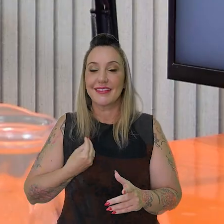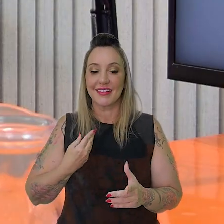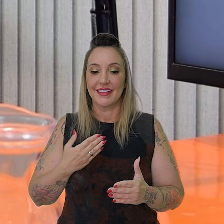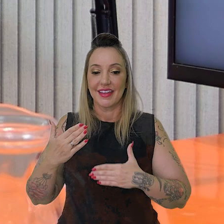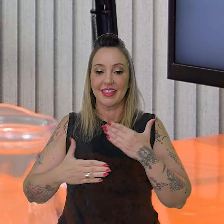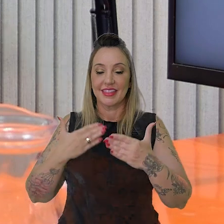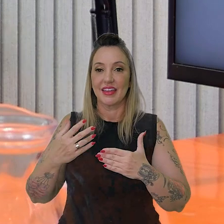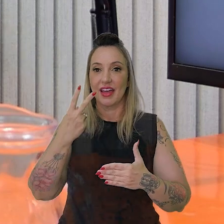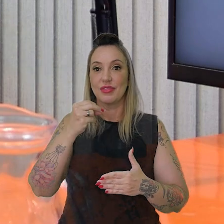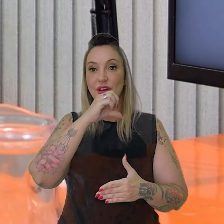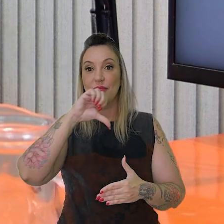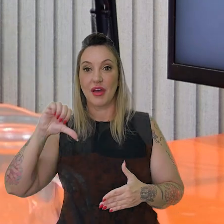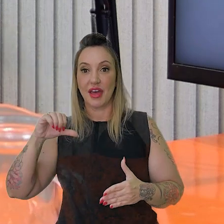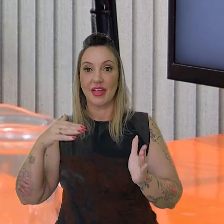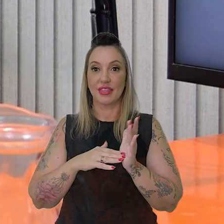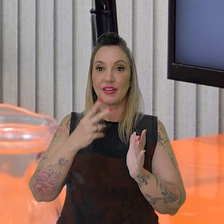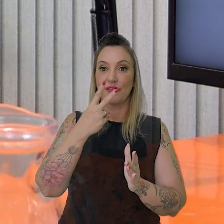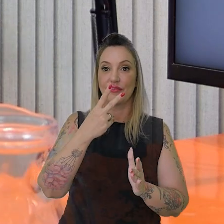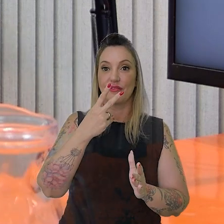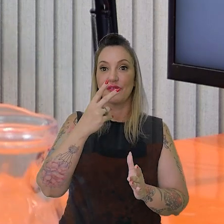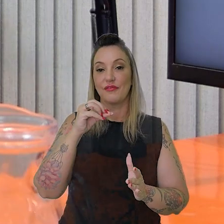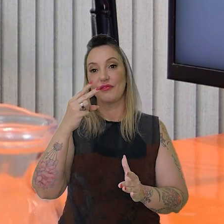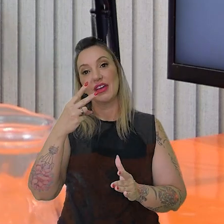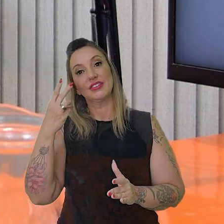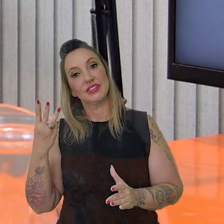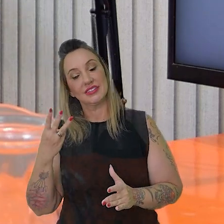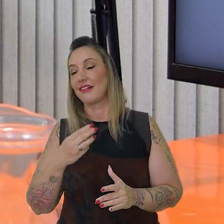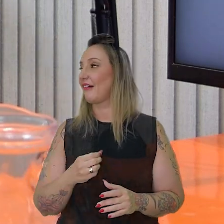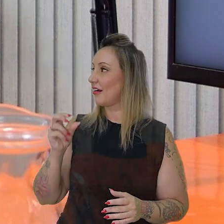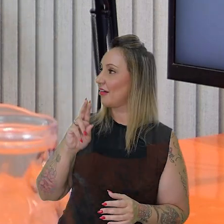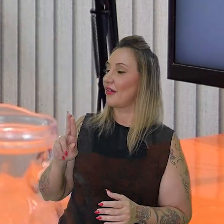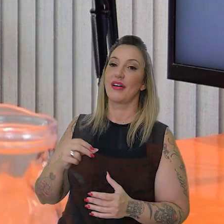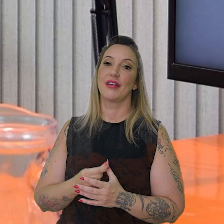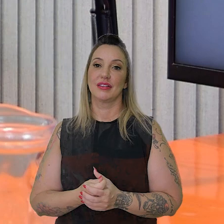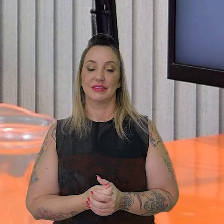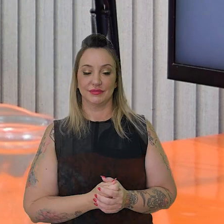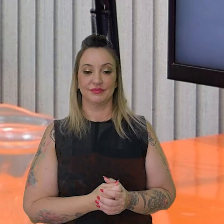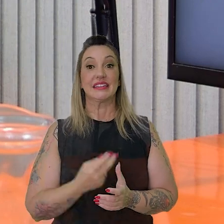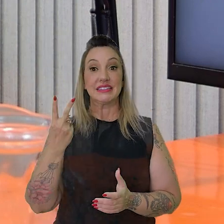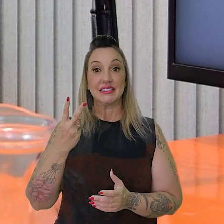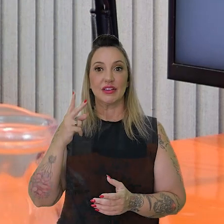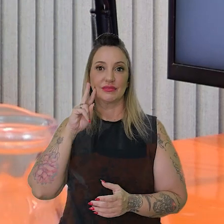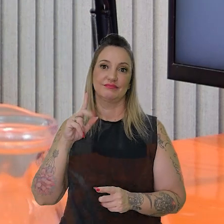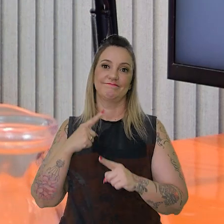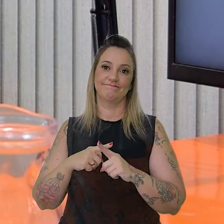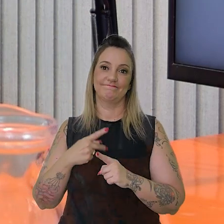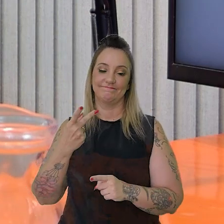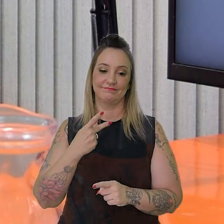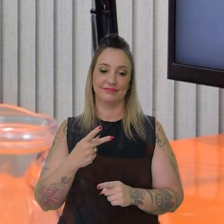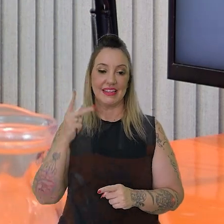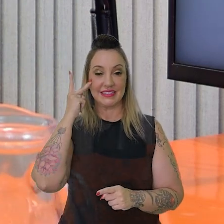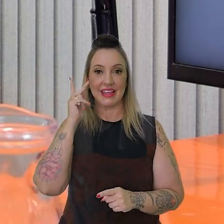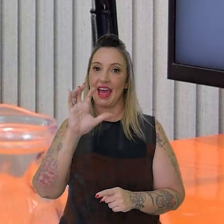Estamos nos vendo nessa trajetória de 2009 a 2023 uau gente é a segunda vez